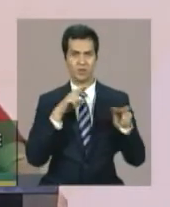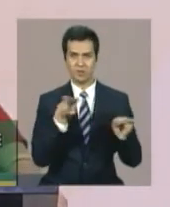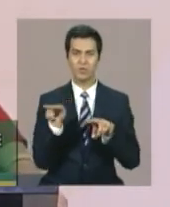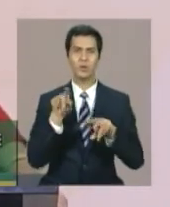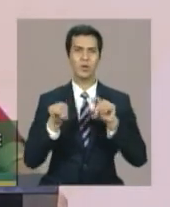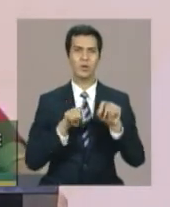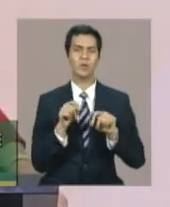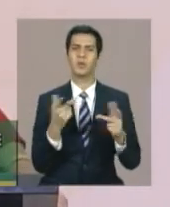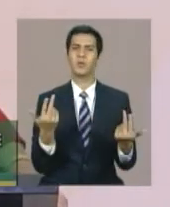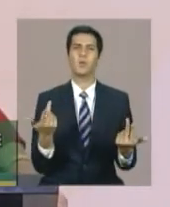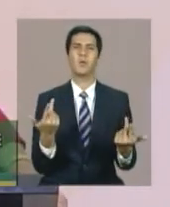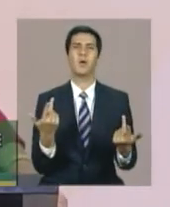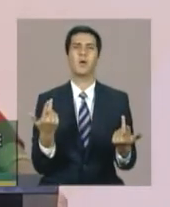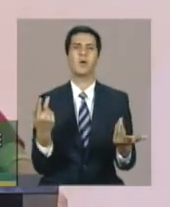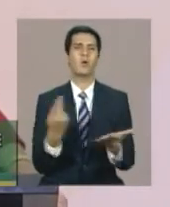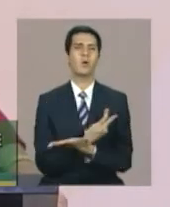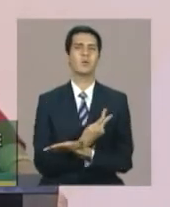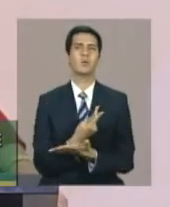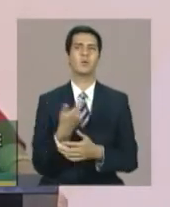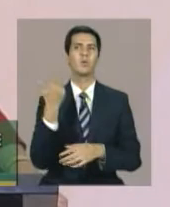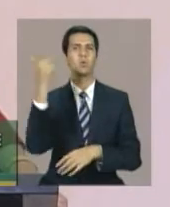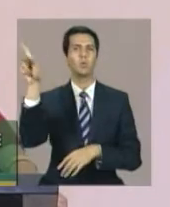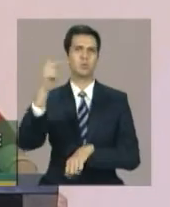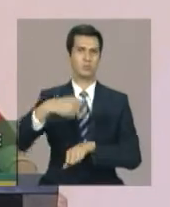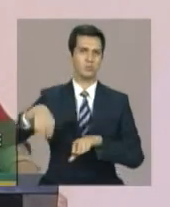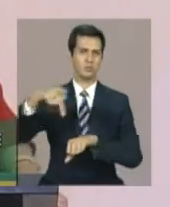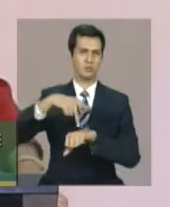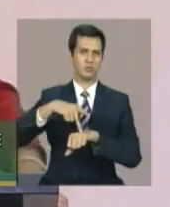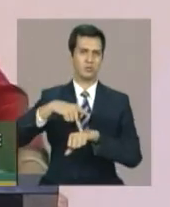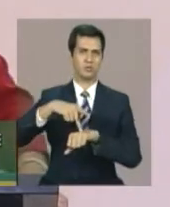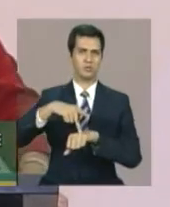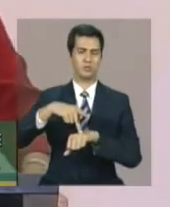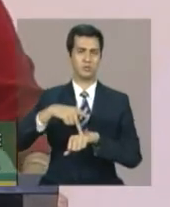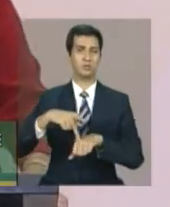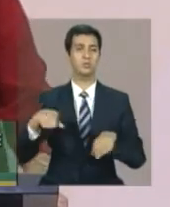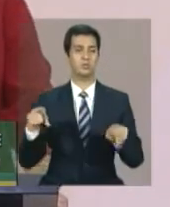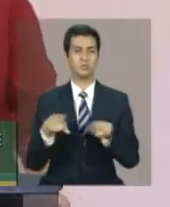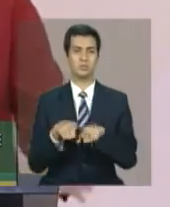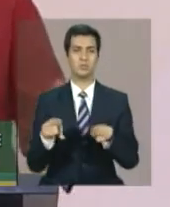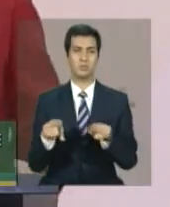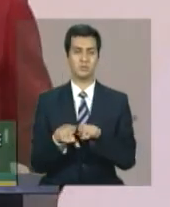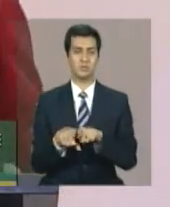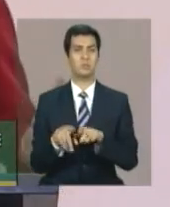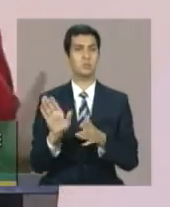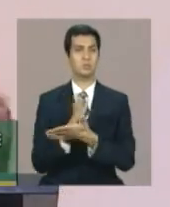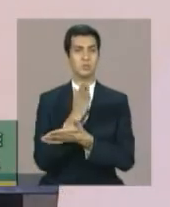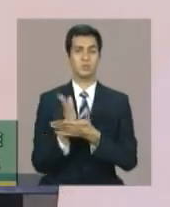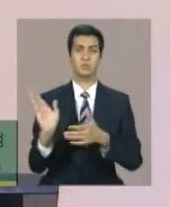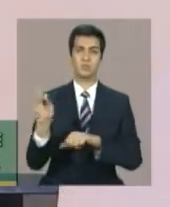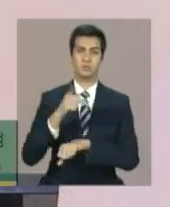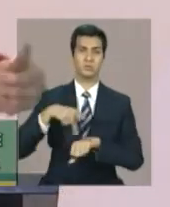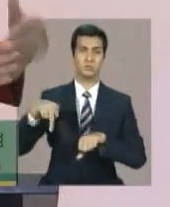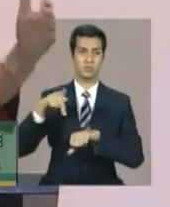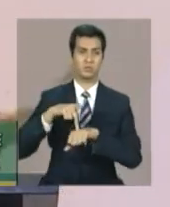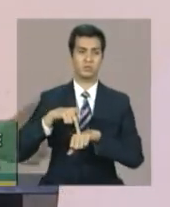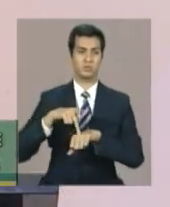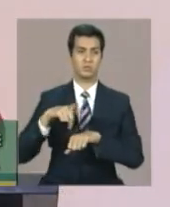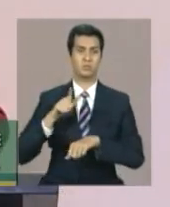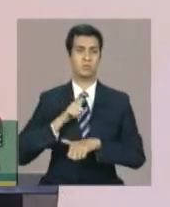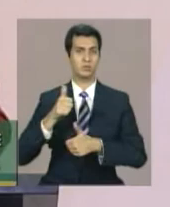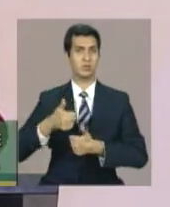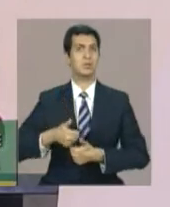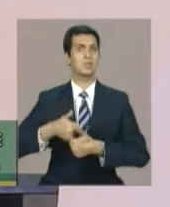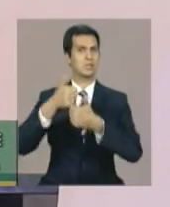aquelas desenvolvidas em alguns países, inclusive em países que têm a